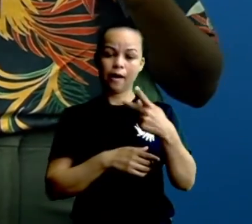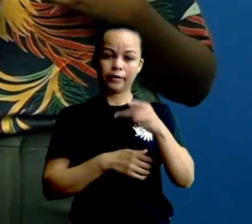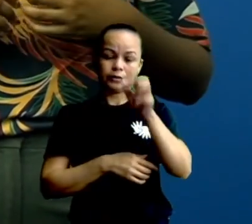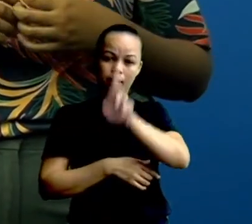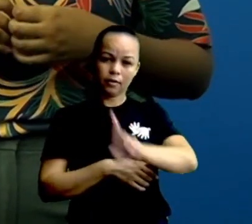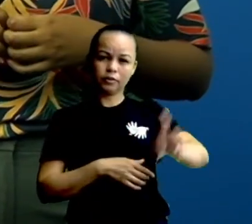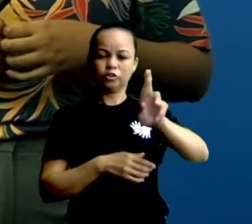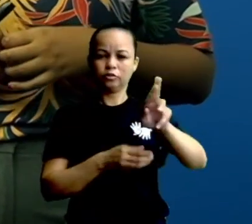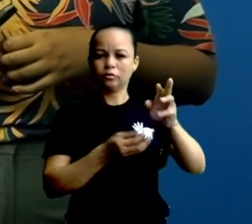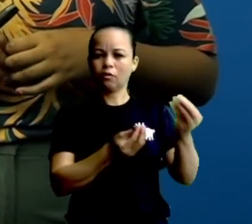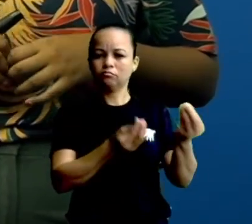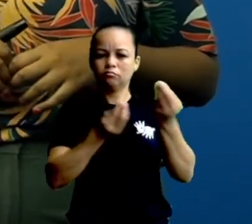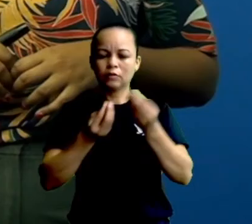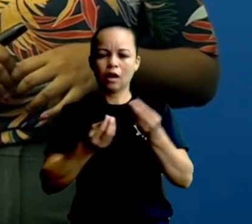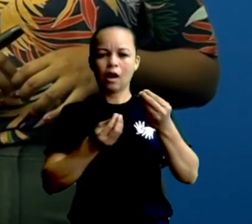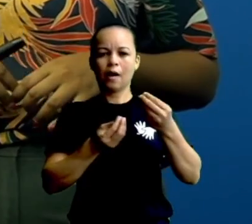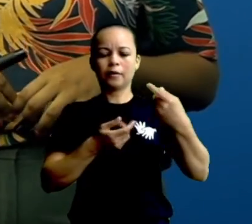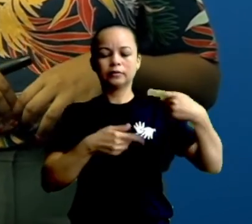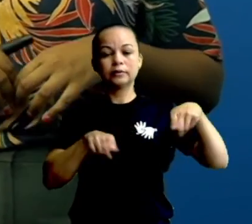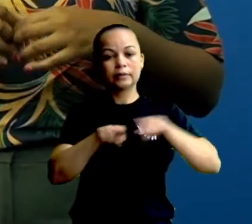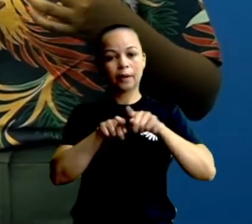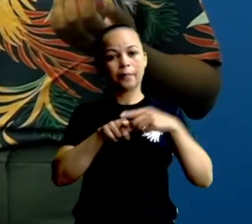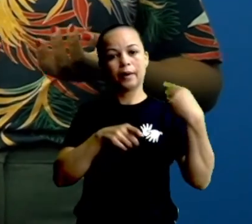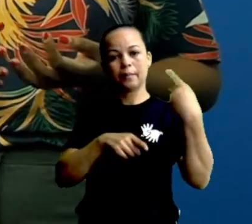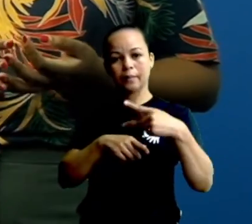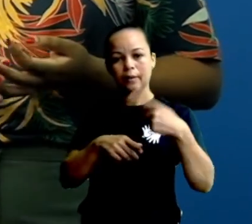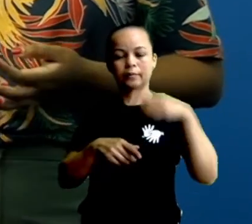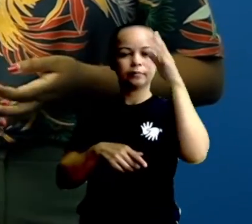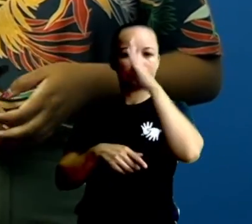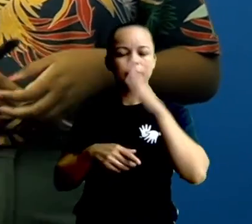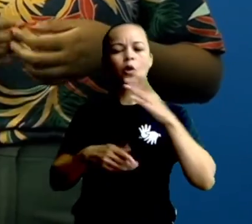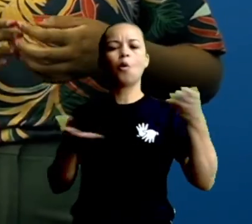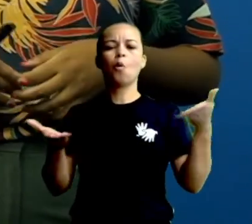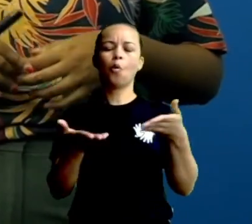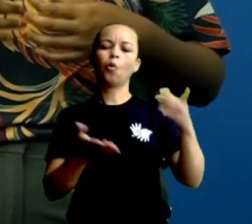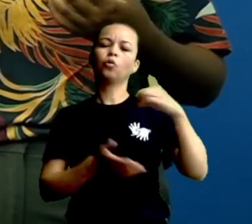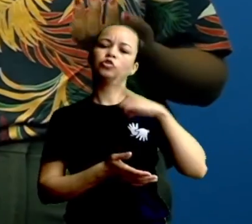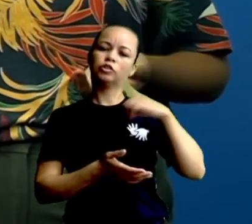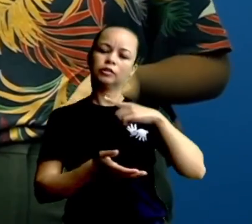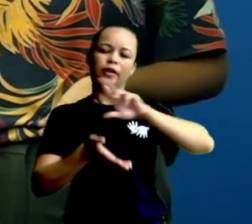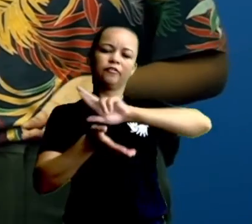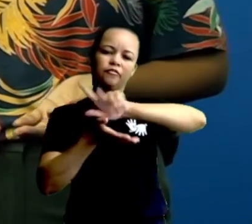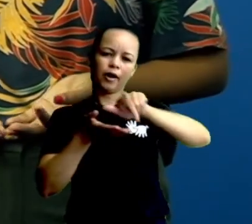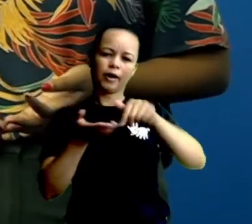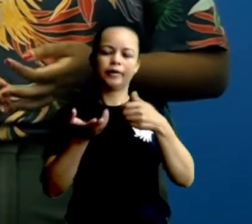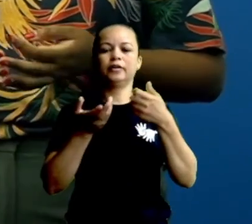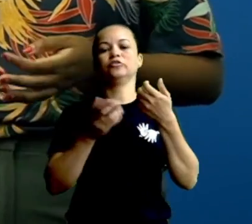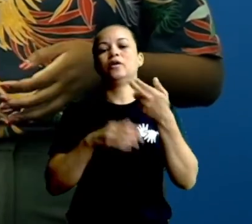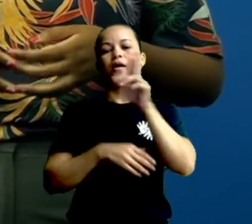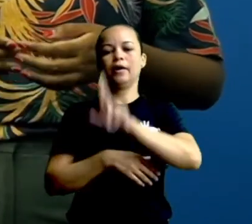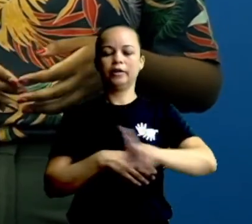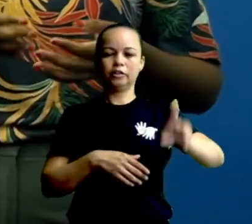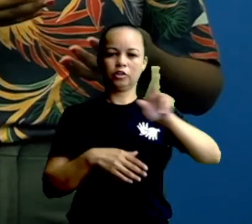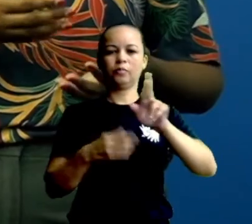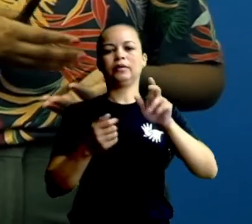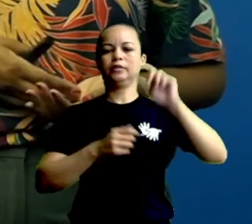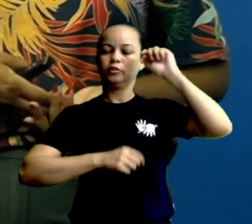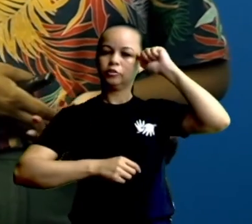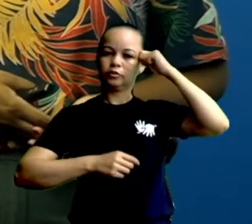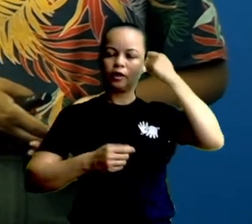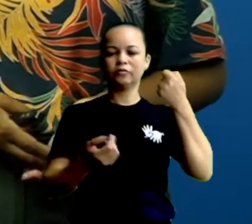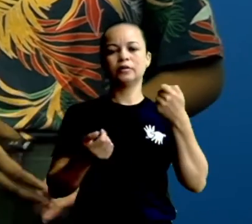foi trazida também para o Brasil, né? Hoje nós temos as religiões de matrizes africanas, que devem sim